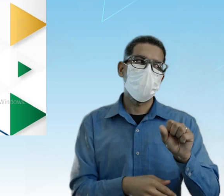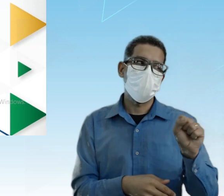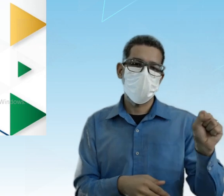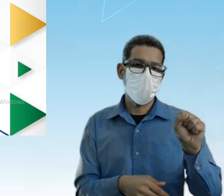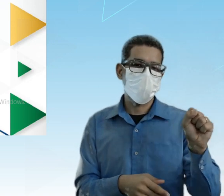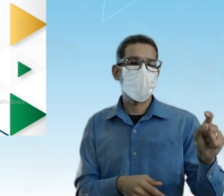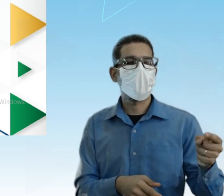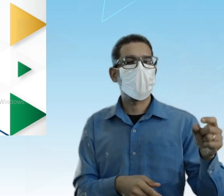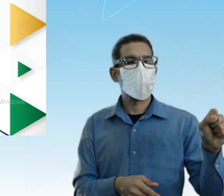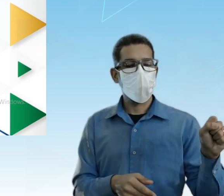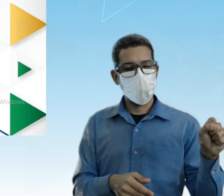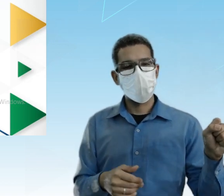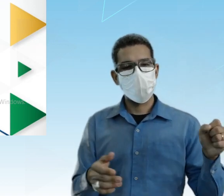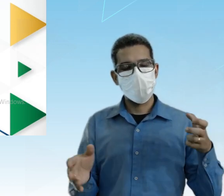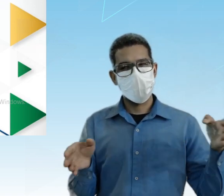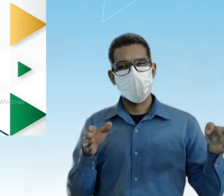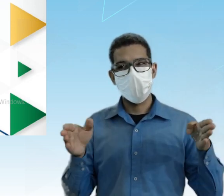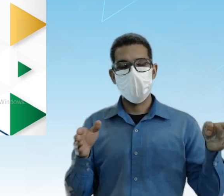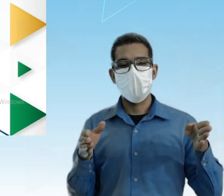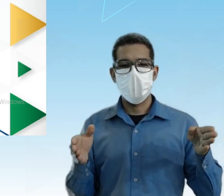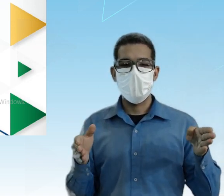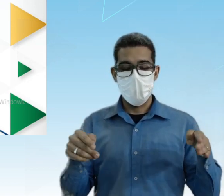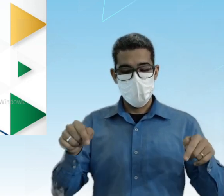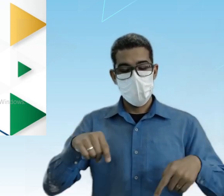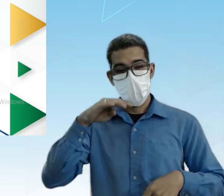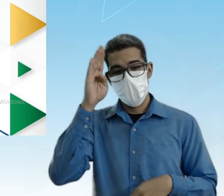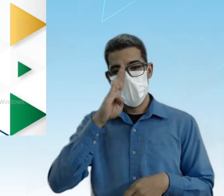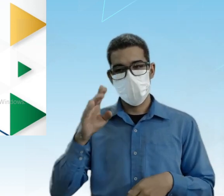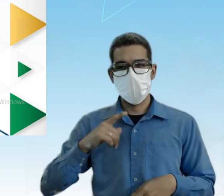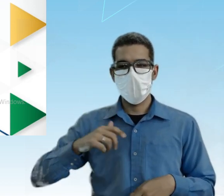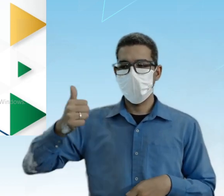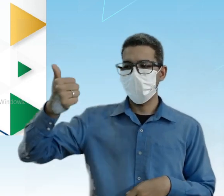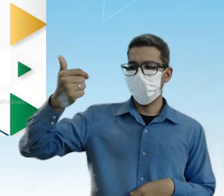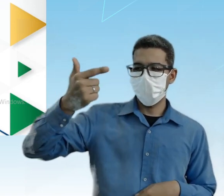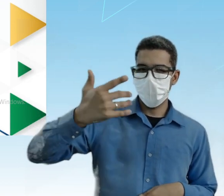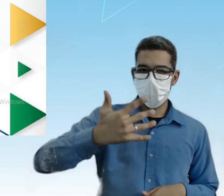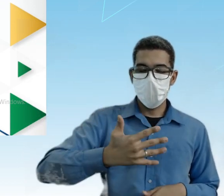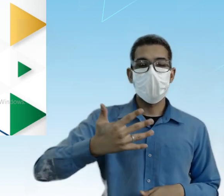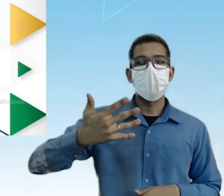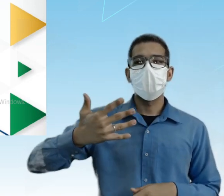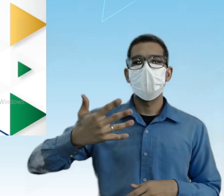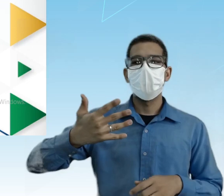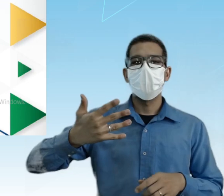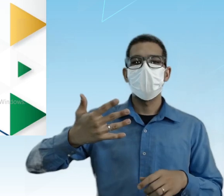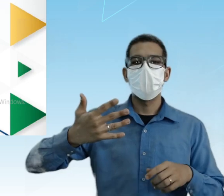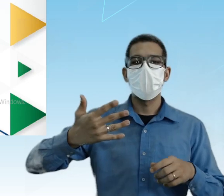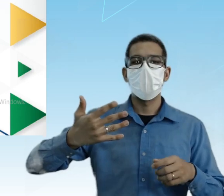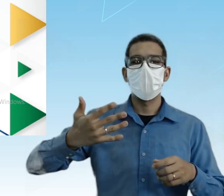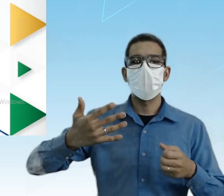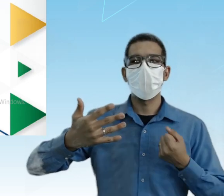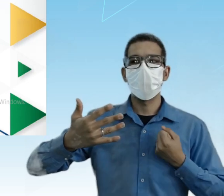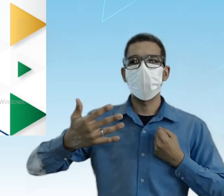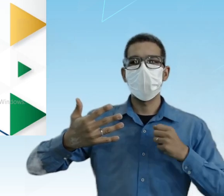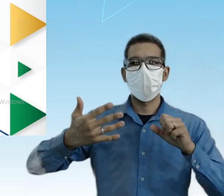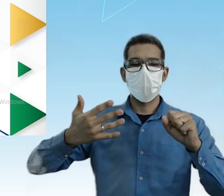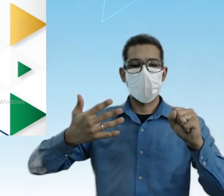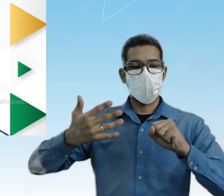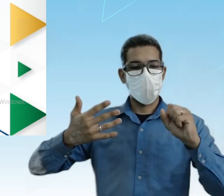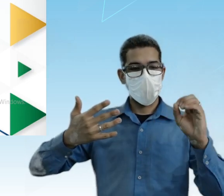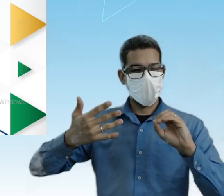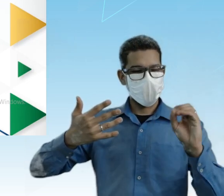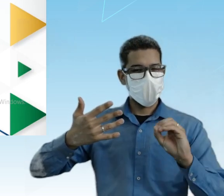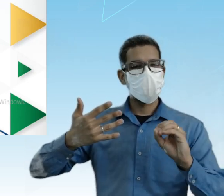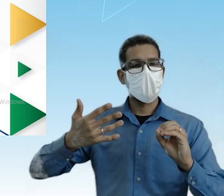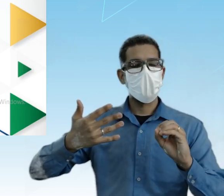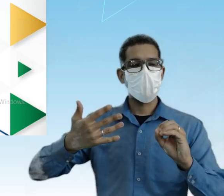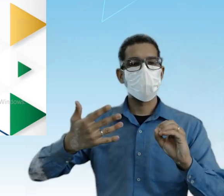tá? Então, atualmente, o país ocupa o 80 lugar, o 30º lugar, é uma coisa